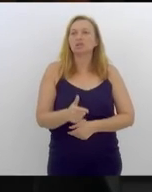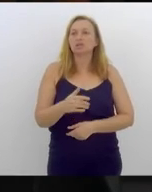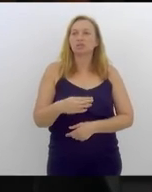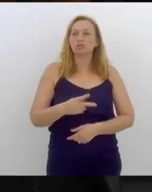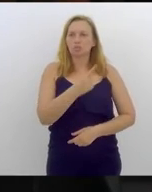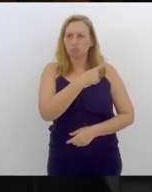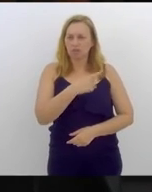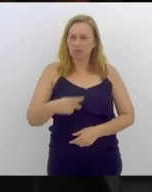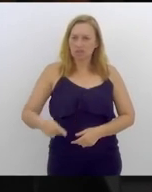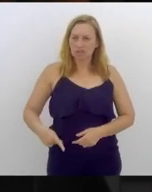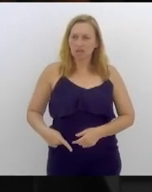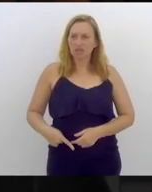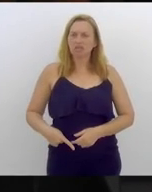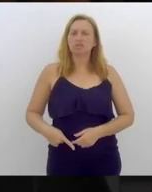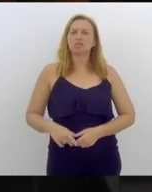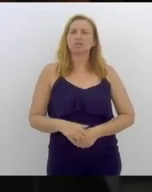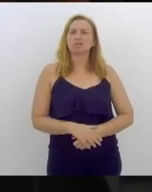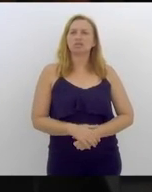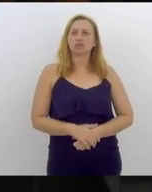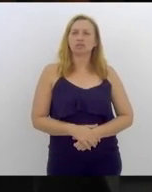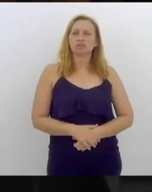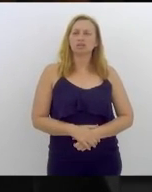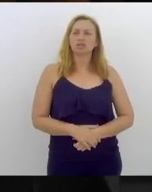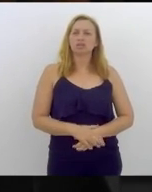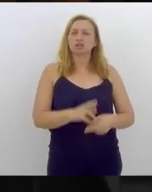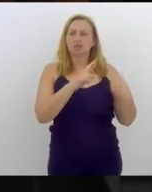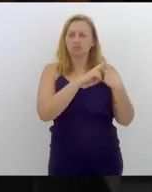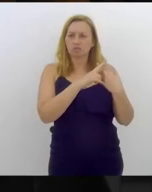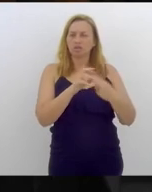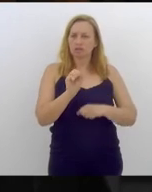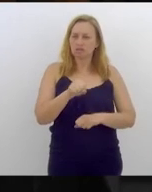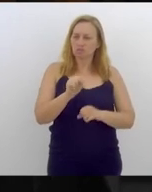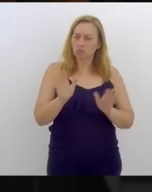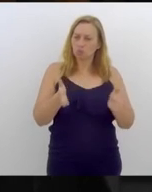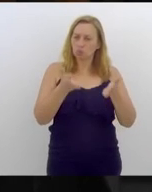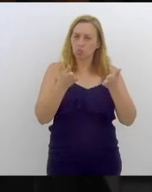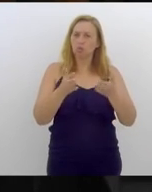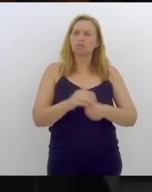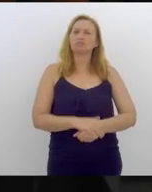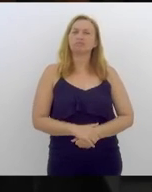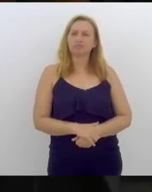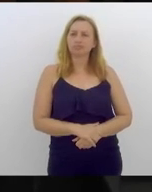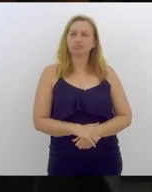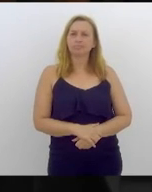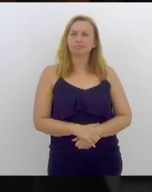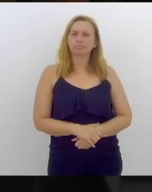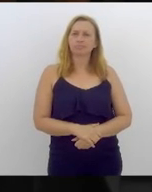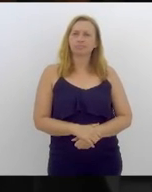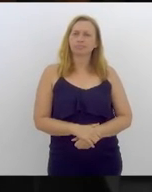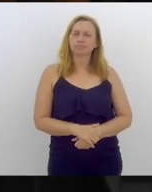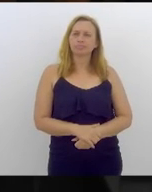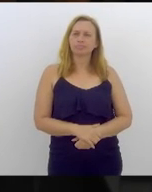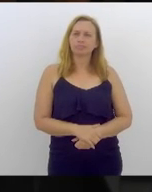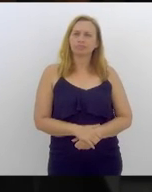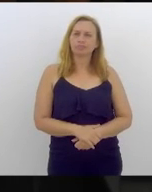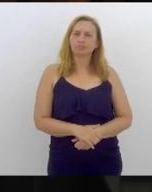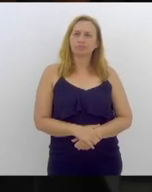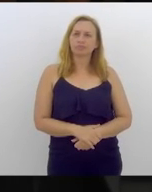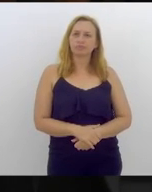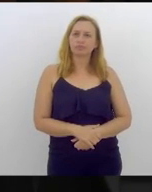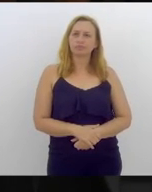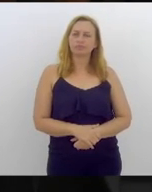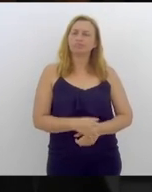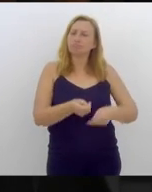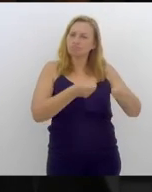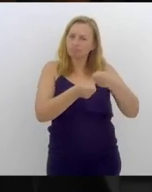bolsonaro é responsável sim por estimular esse tipo de extremismo por estimular esse tipo de comportamento que tem que